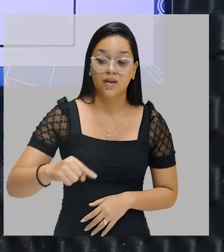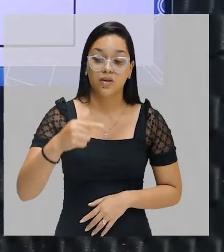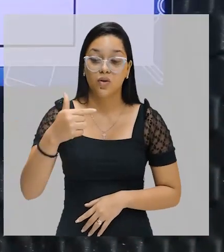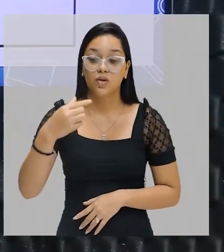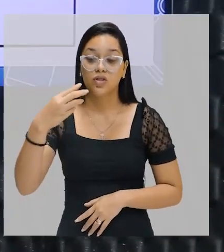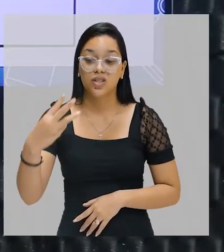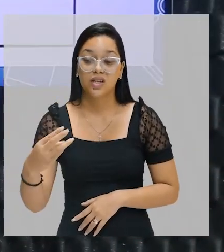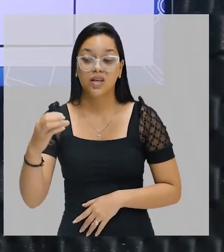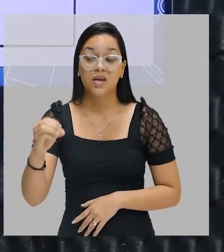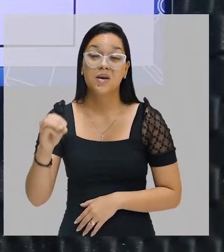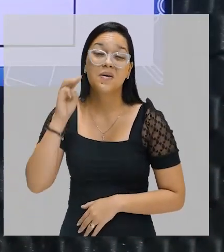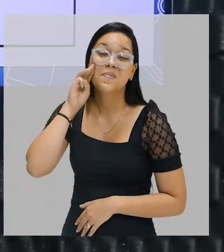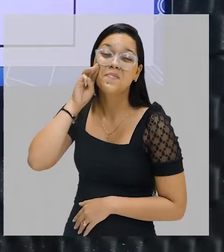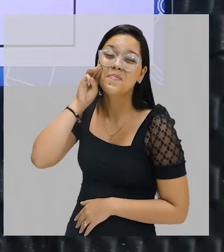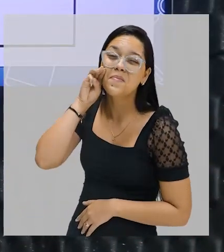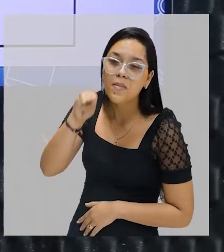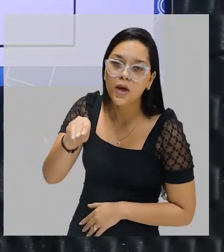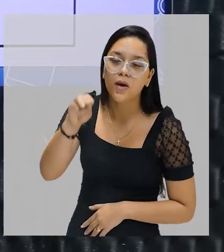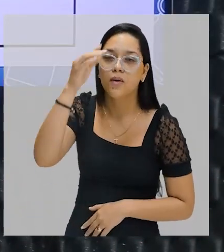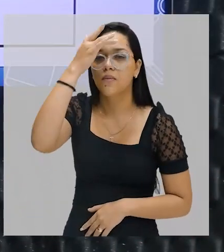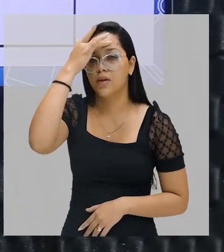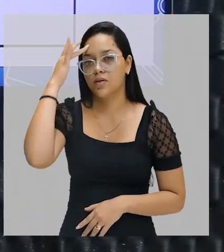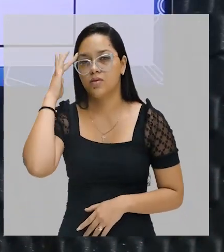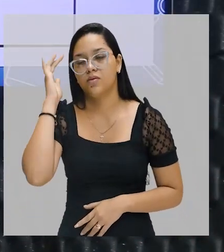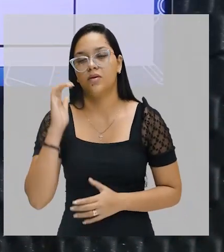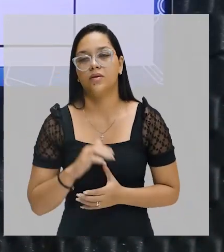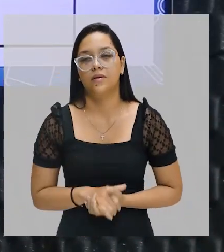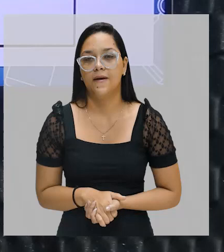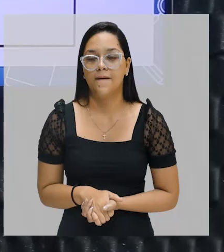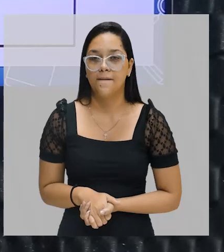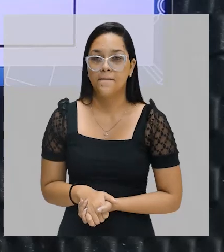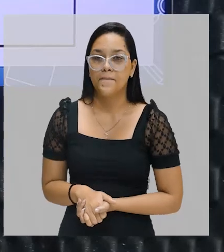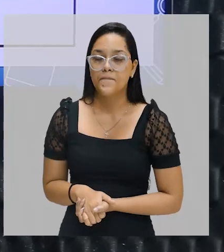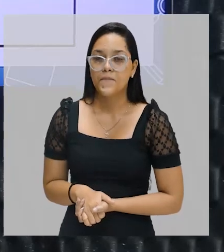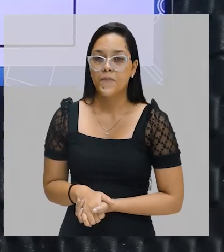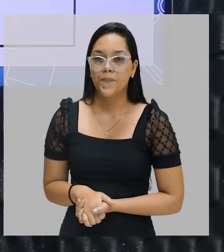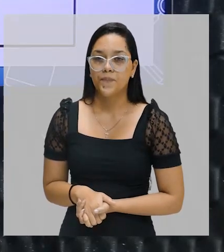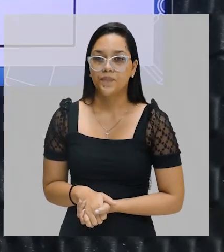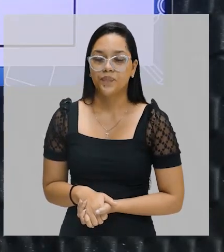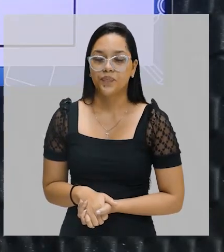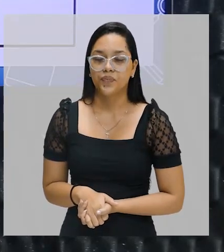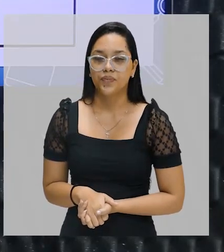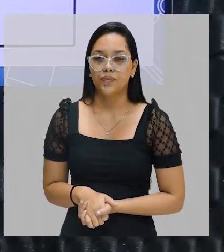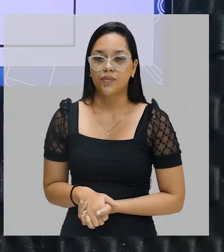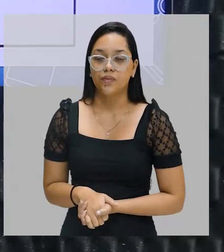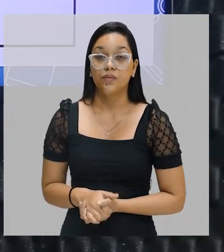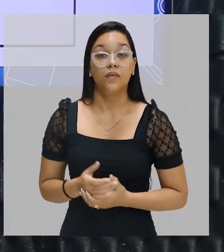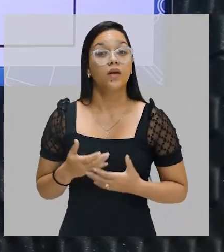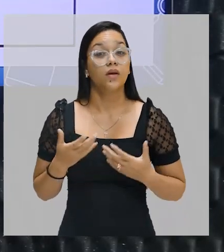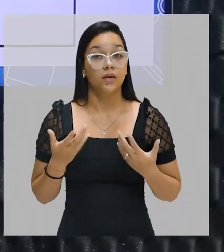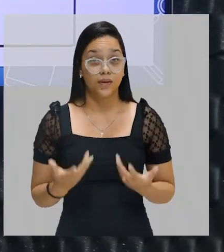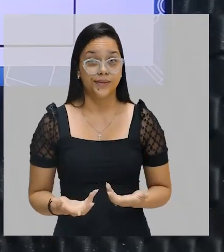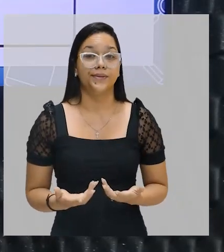2 bilhões e 230 milhões de pessoas estão acima do peso.